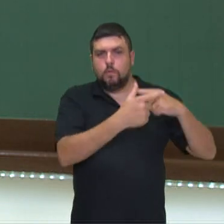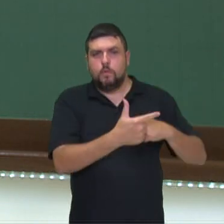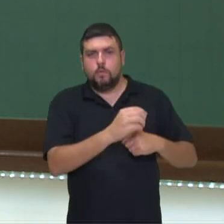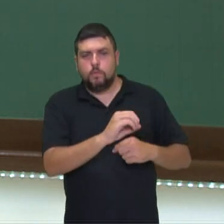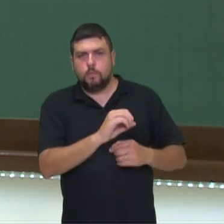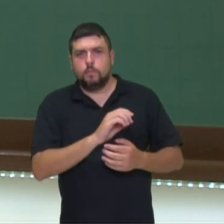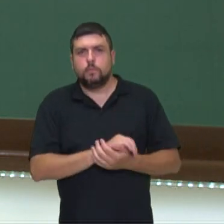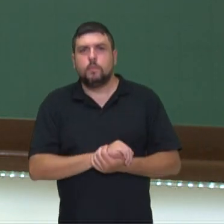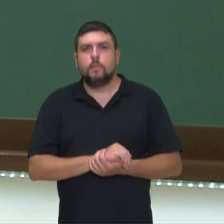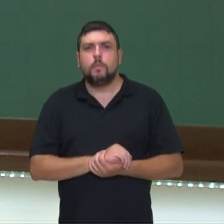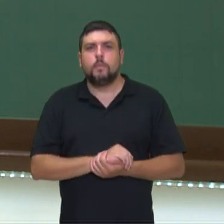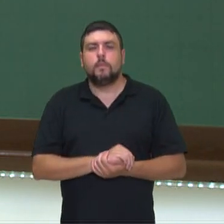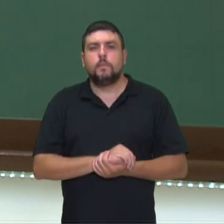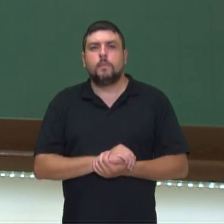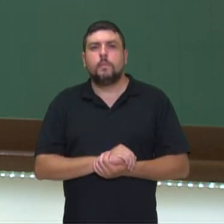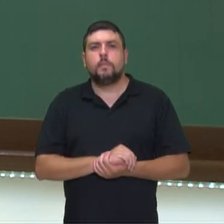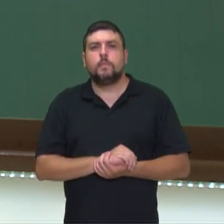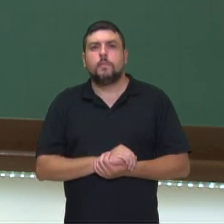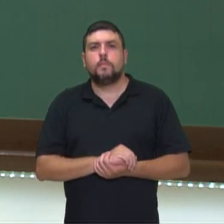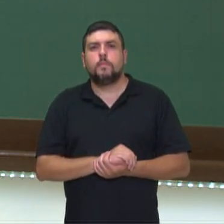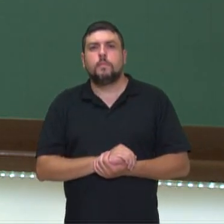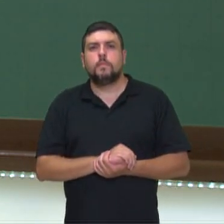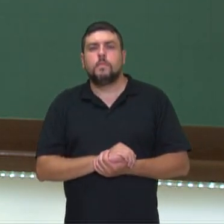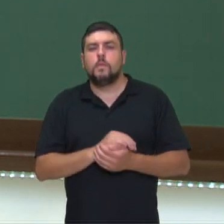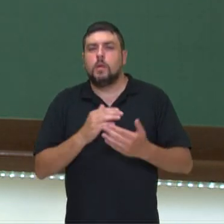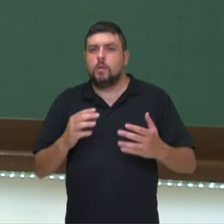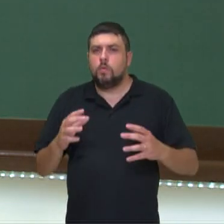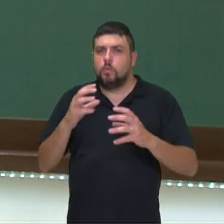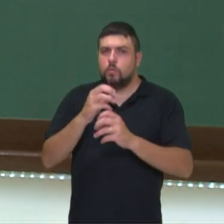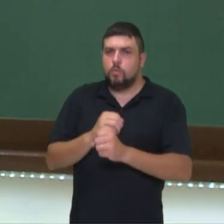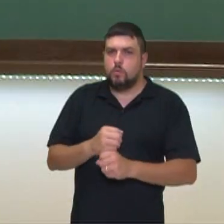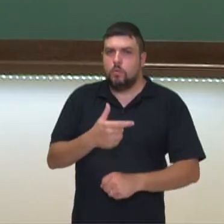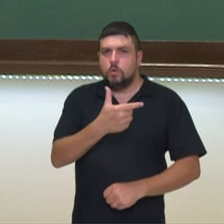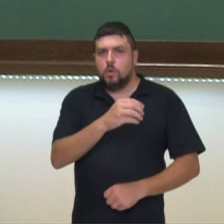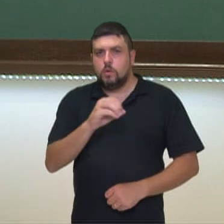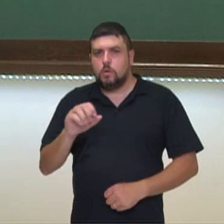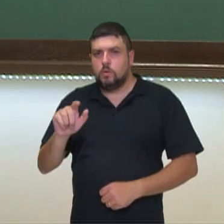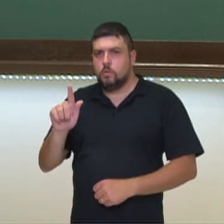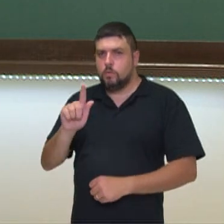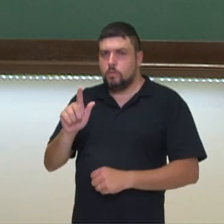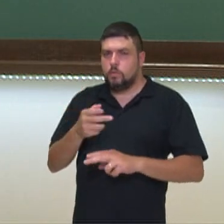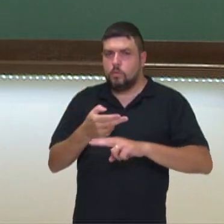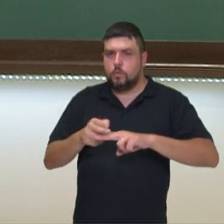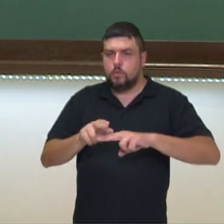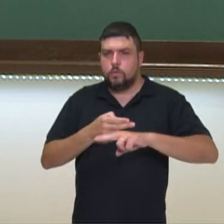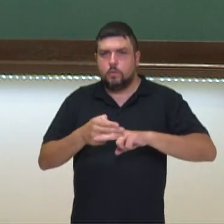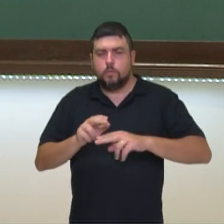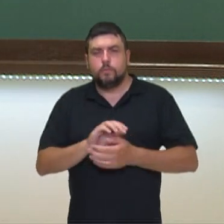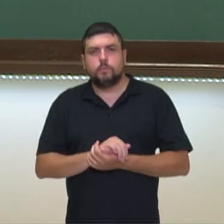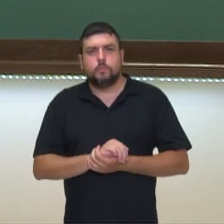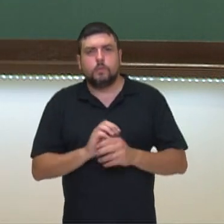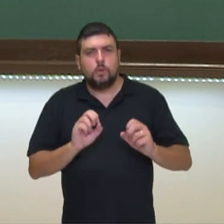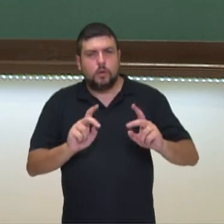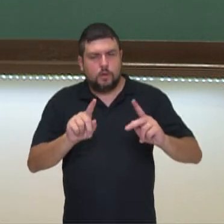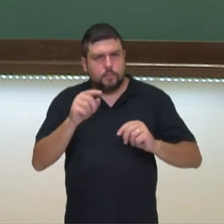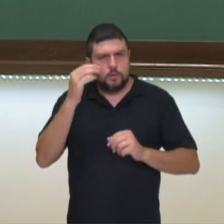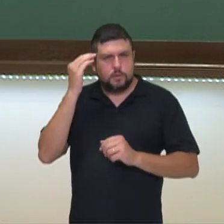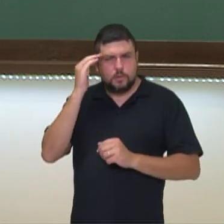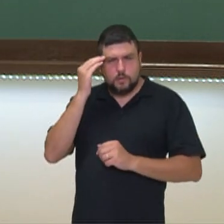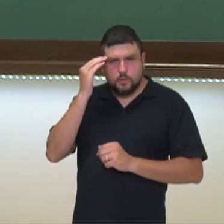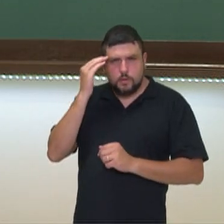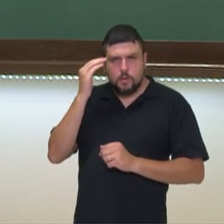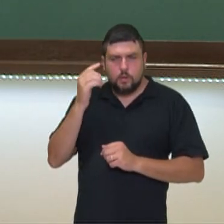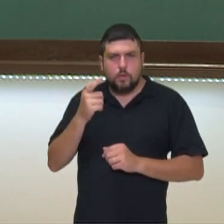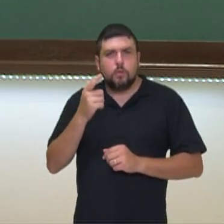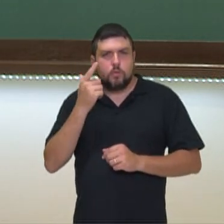operação inversa. Certo? Então, ao todo, eu tenho 200 gramas de chocolate. Você entendeu como é que faz isso? Você conseguiu fazer